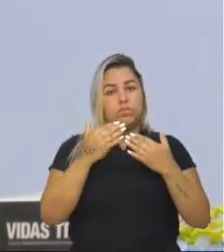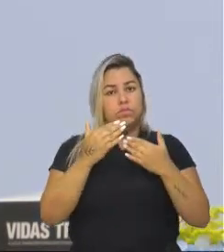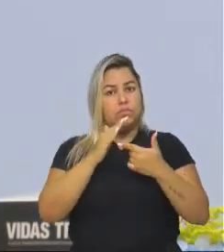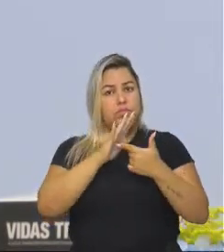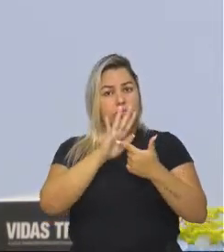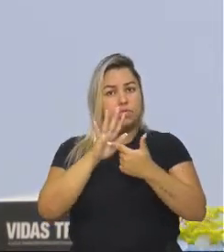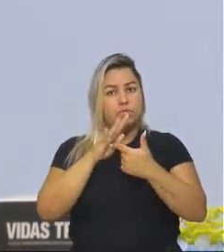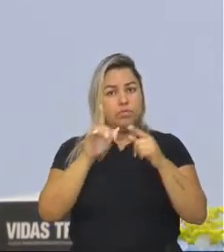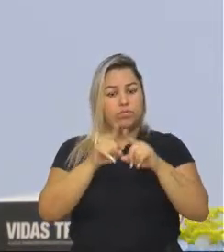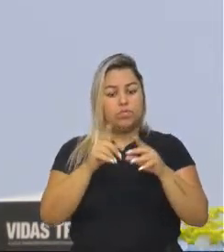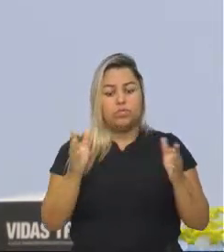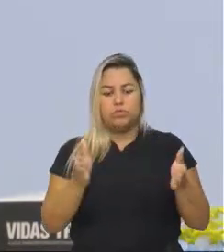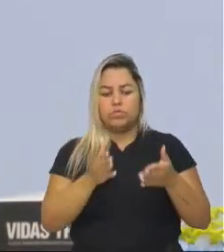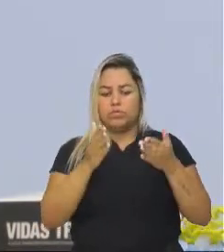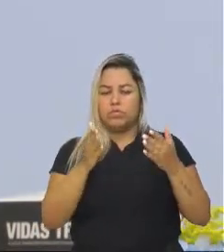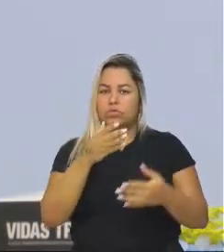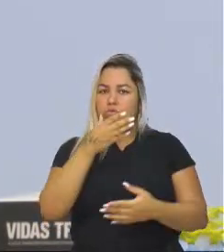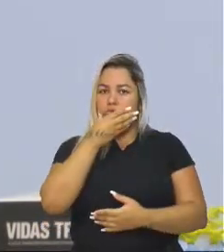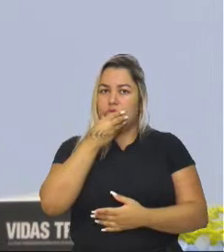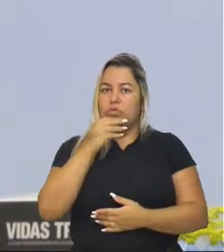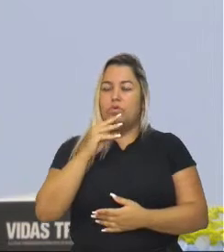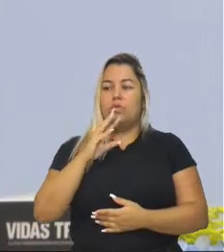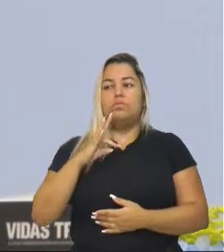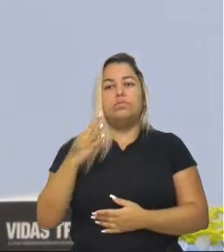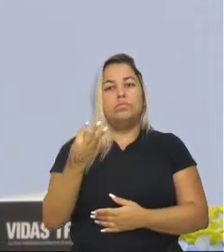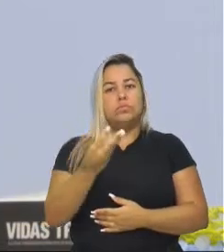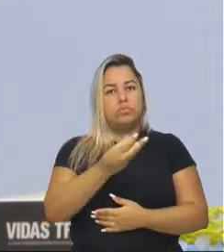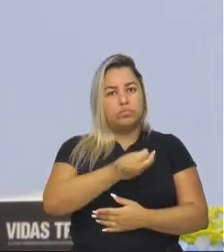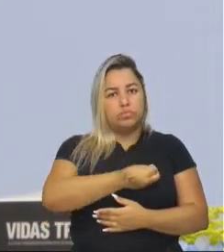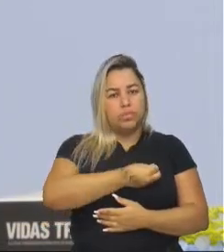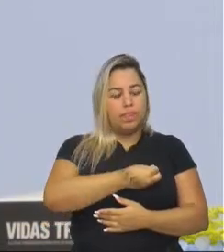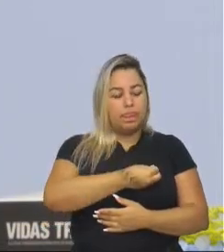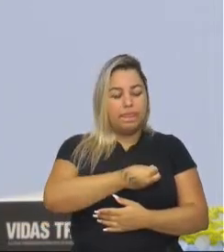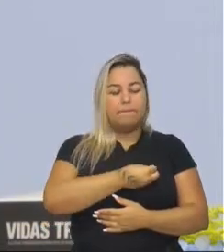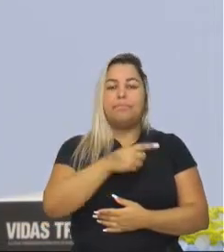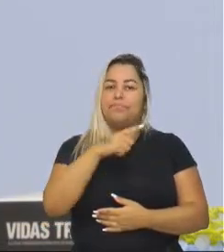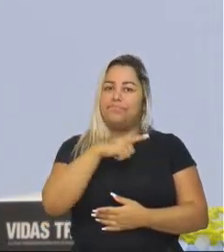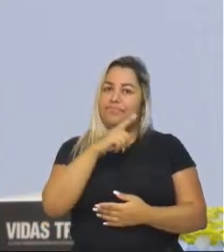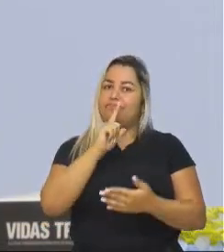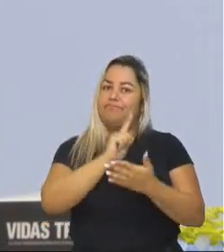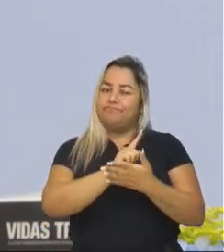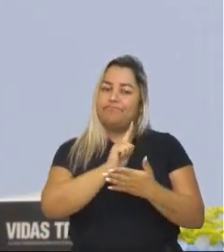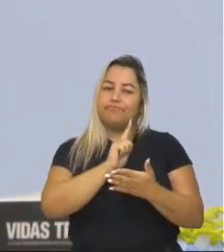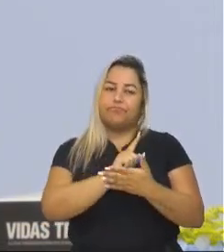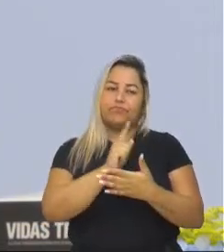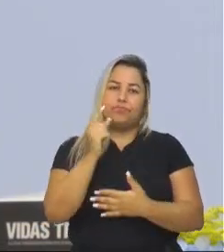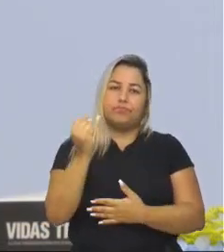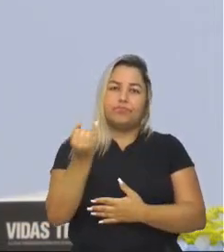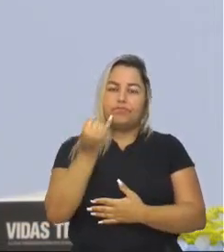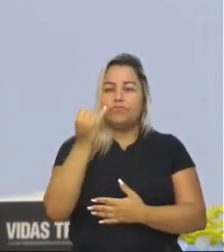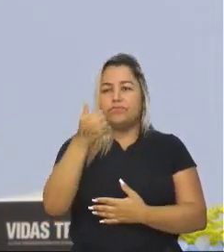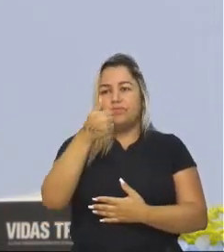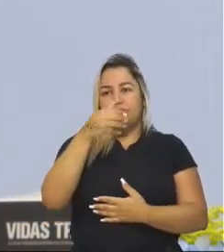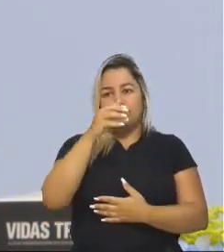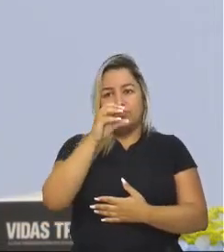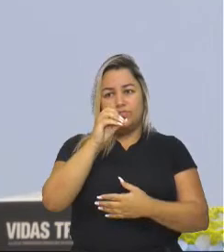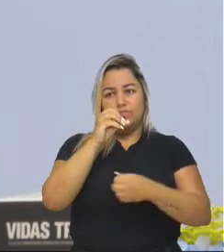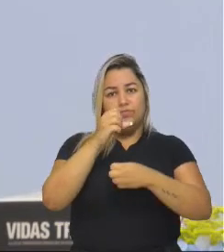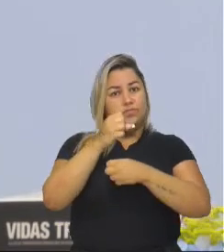vocês, principalmente os homens trans, pessoas transmasculinas, que tem esse papel que eu ainda acredito, quase 10 anos depois,